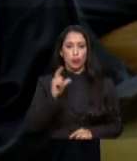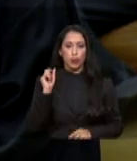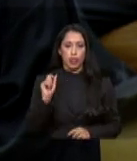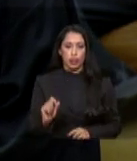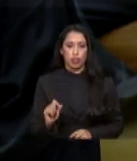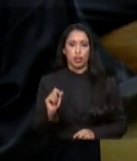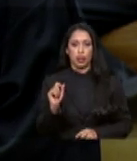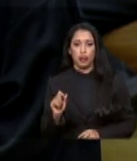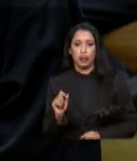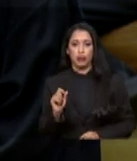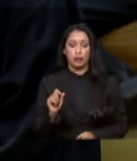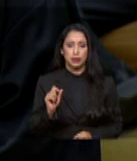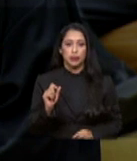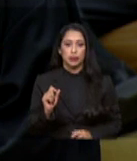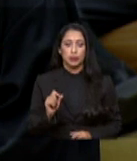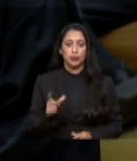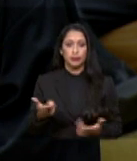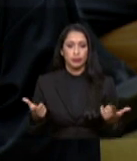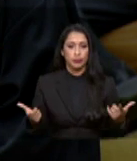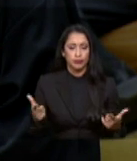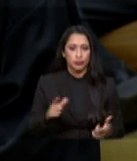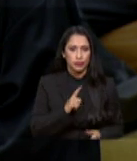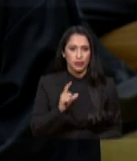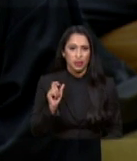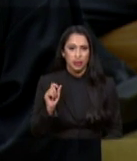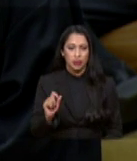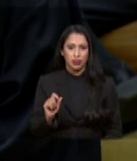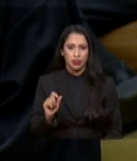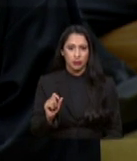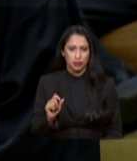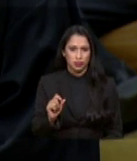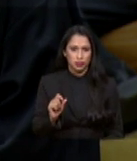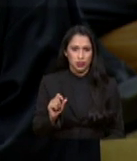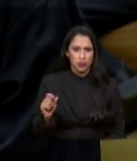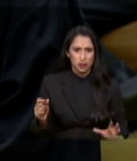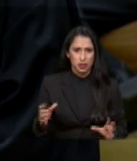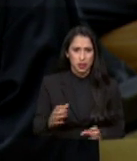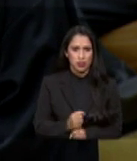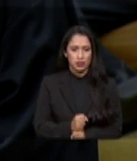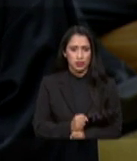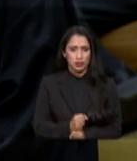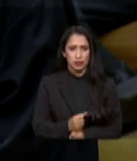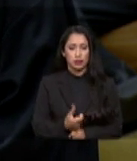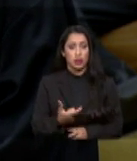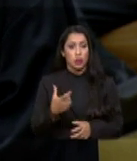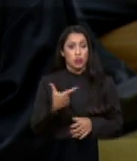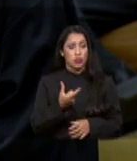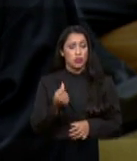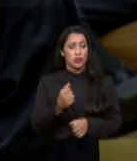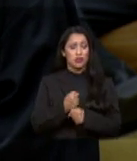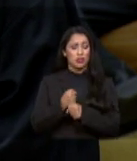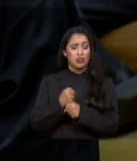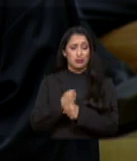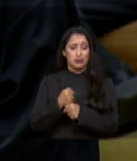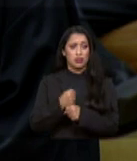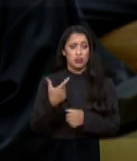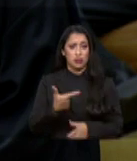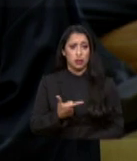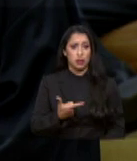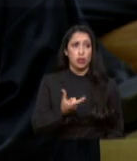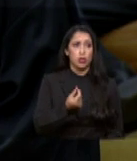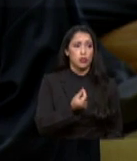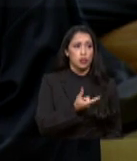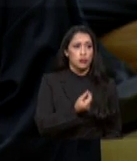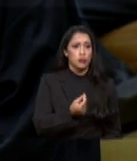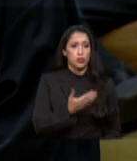orçamento de 2021, foram os menores na previsão orçamentária dos últimos 20 anos. Em